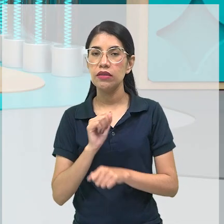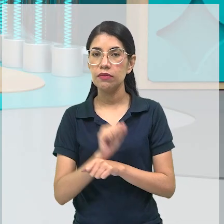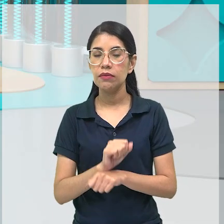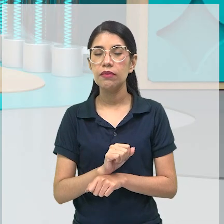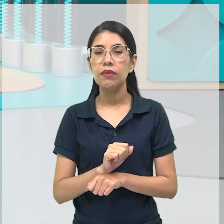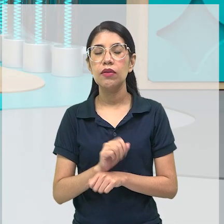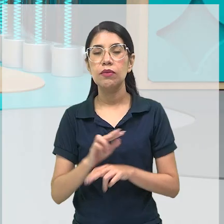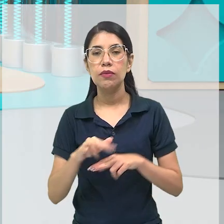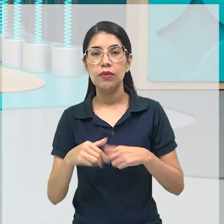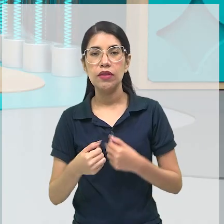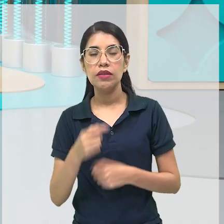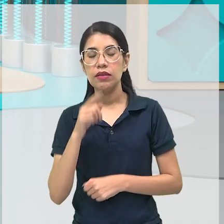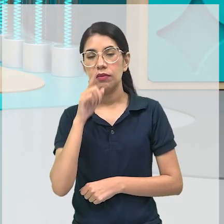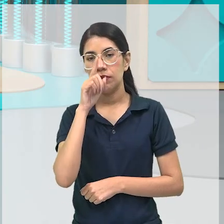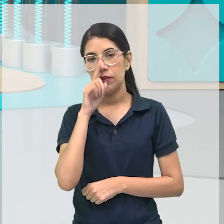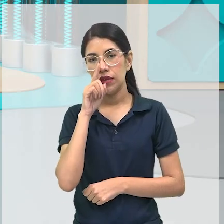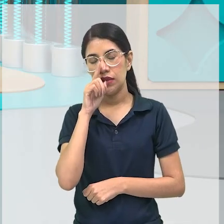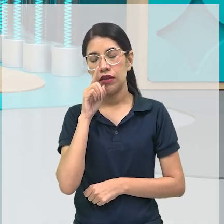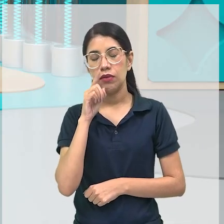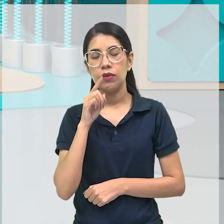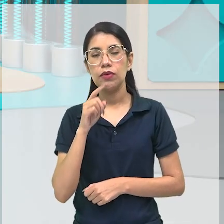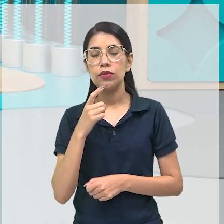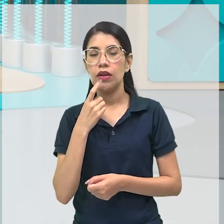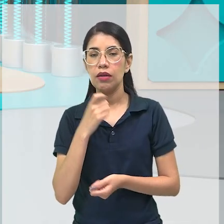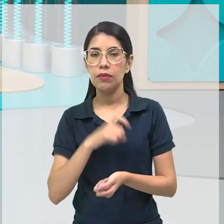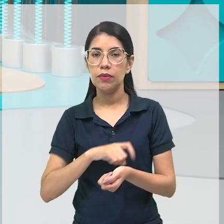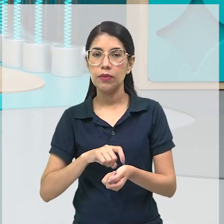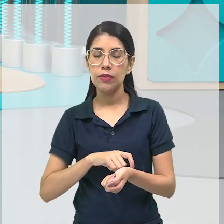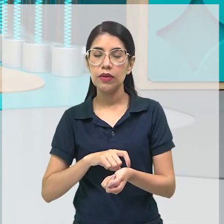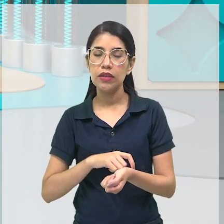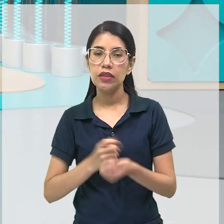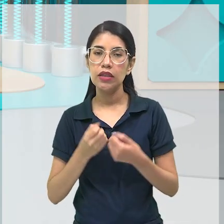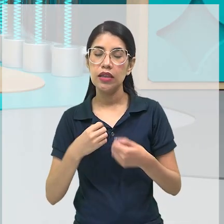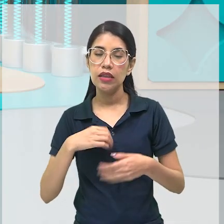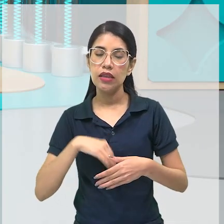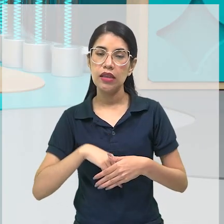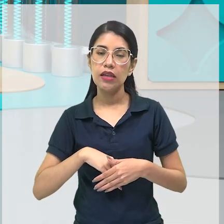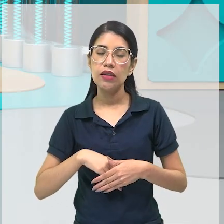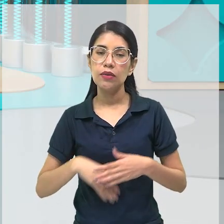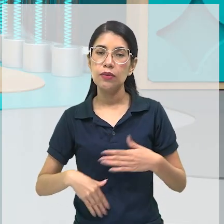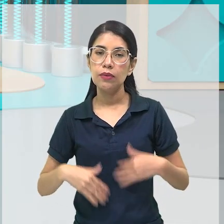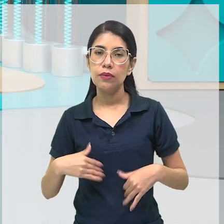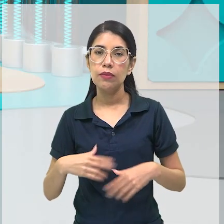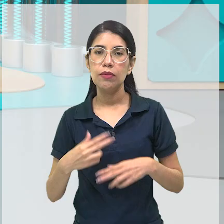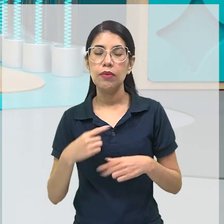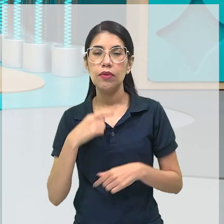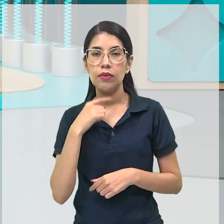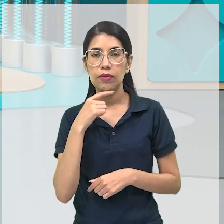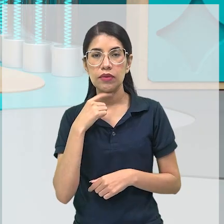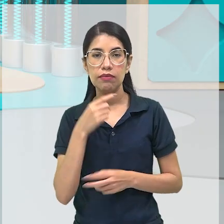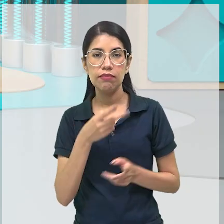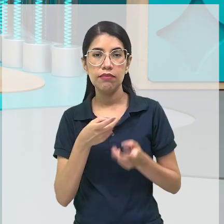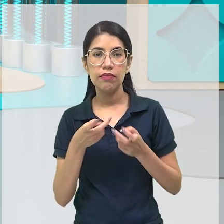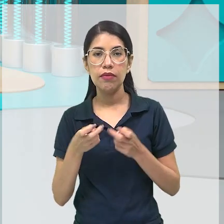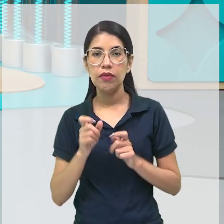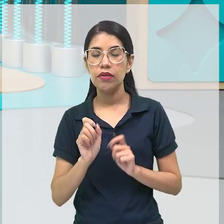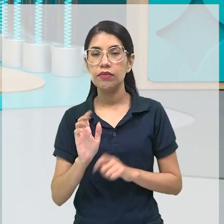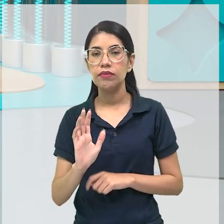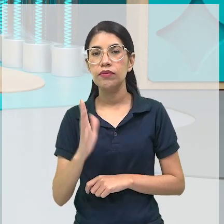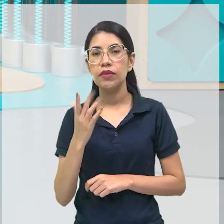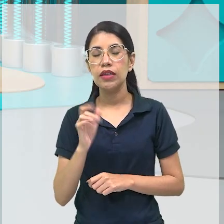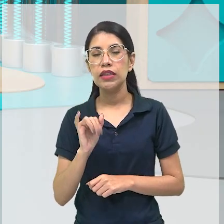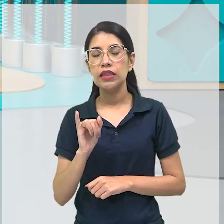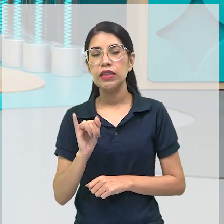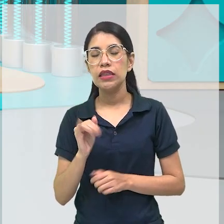é muito perigoso a hemorragia interna, porque você não vê o que está acontecendo. E daqui que chegue no hospital, pode ser